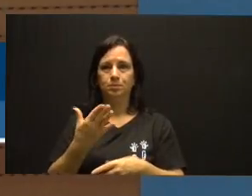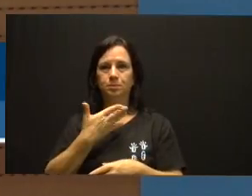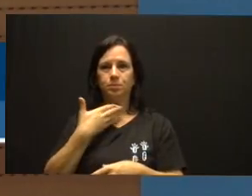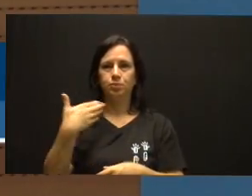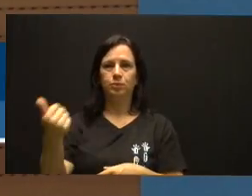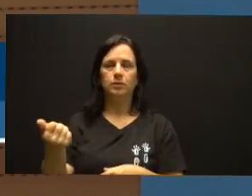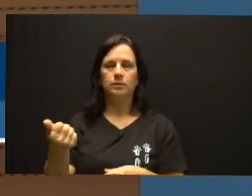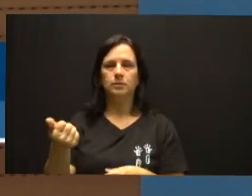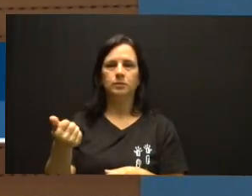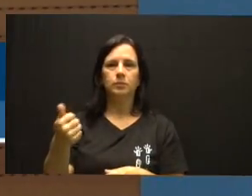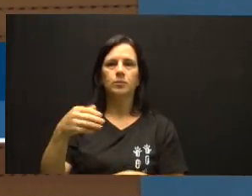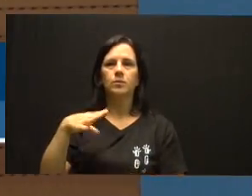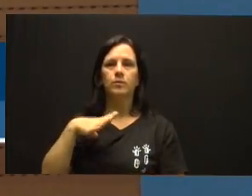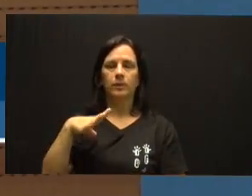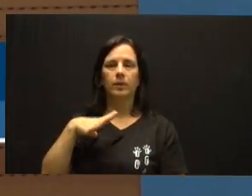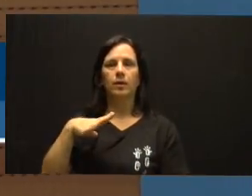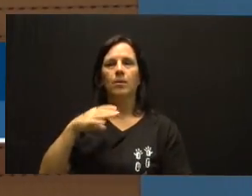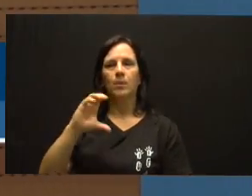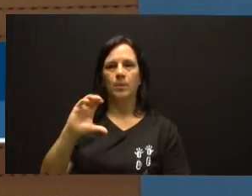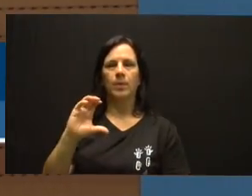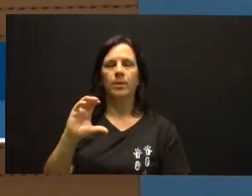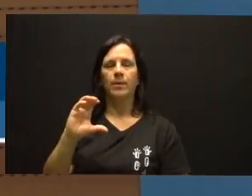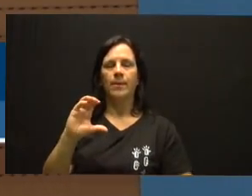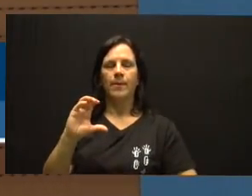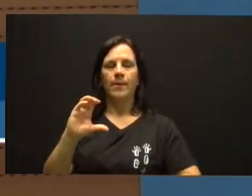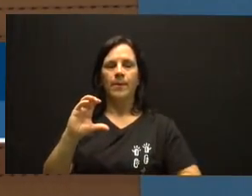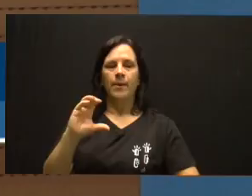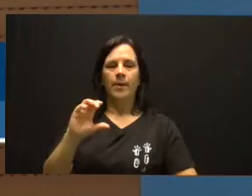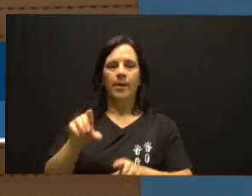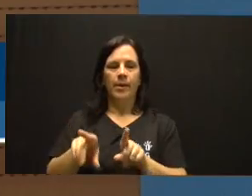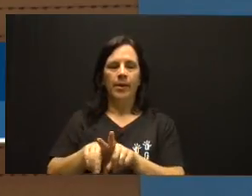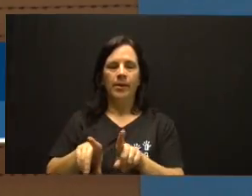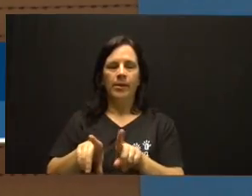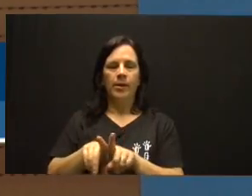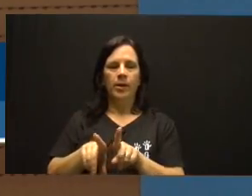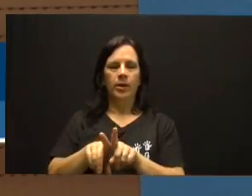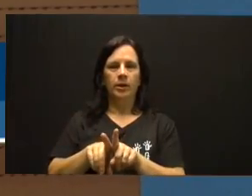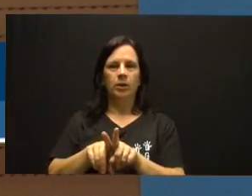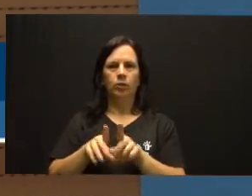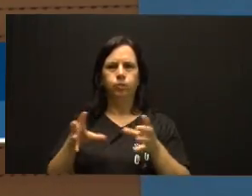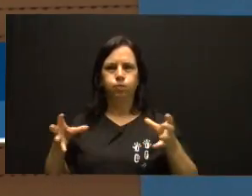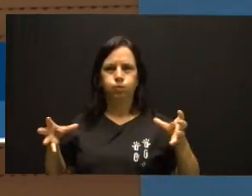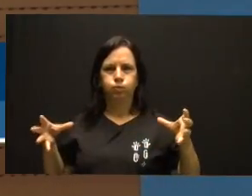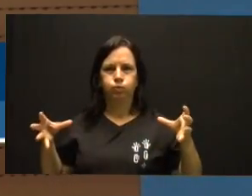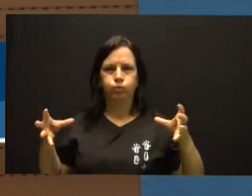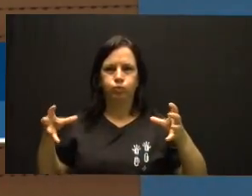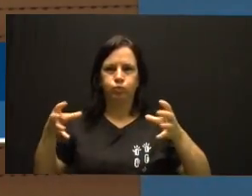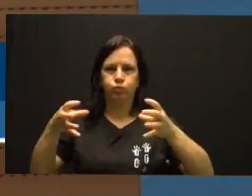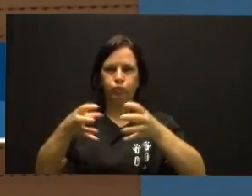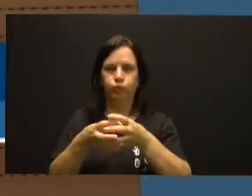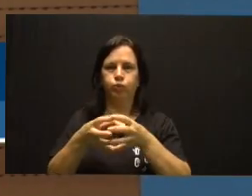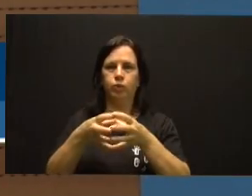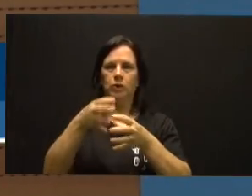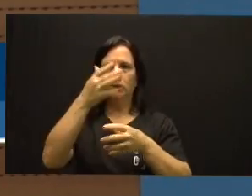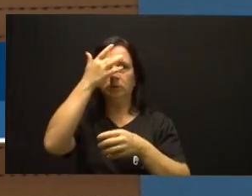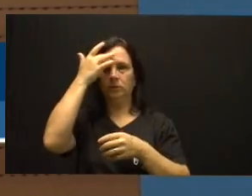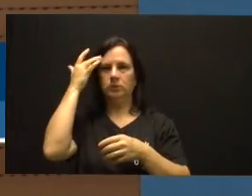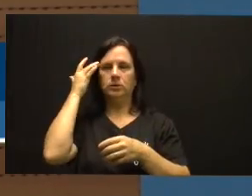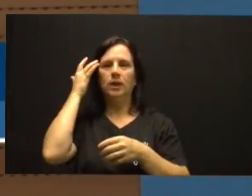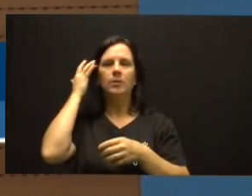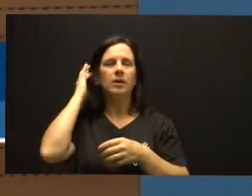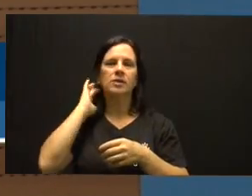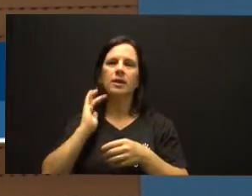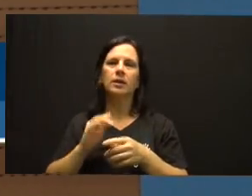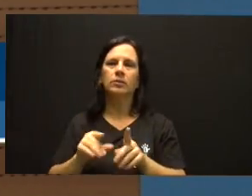melhorar, não só para Cubatão, como para o município cubatense, e ia também não sufocar o centro esportivo, presidente, de Cubatão. Porque